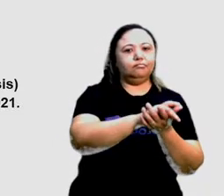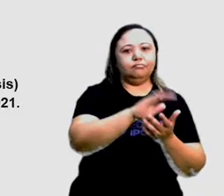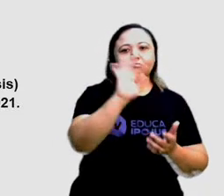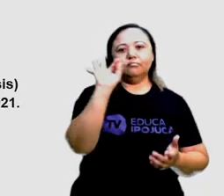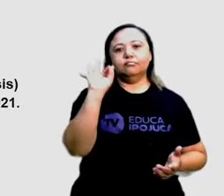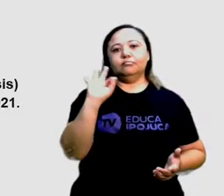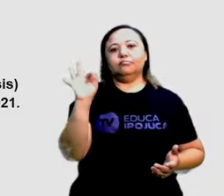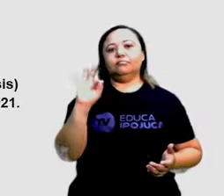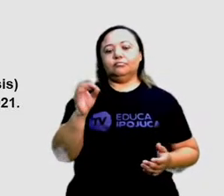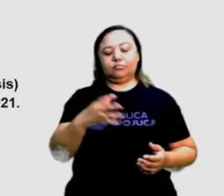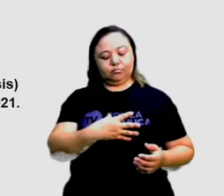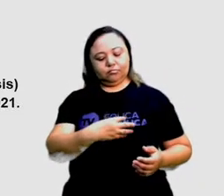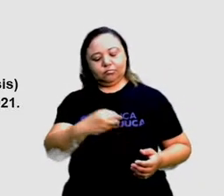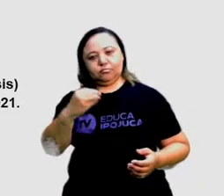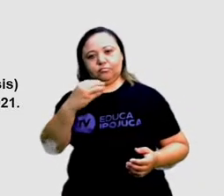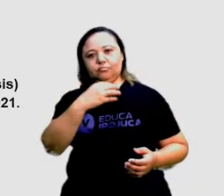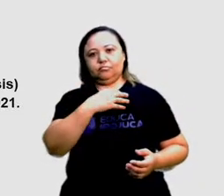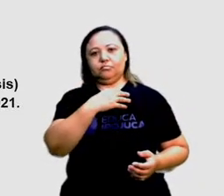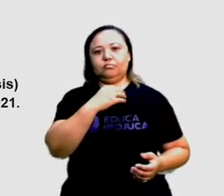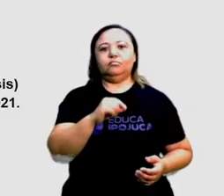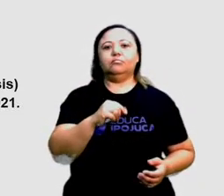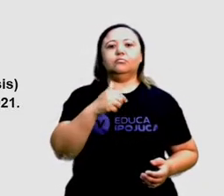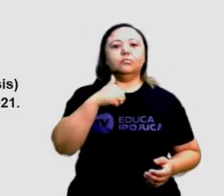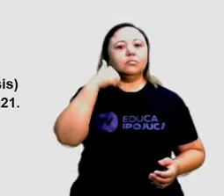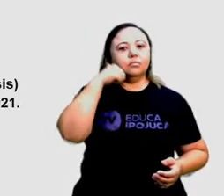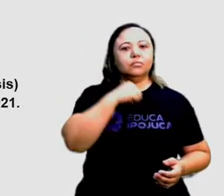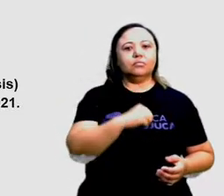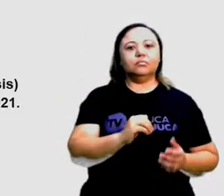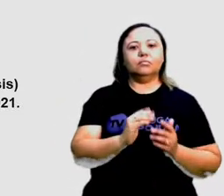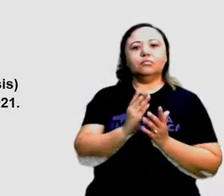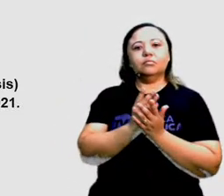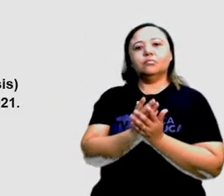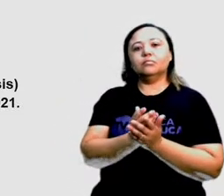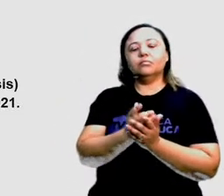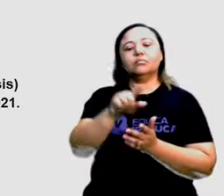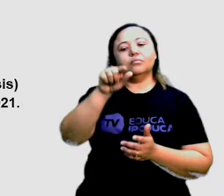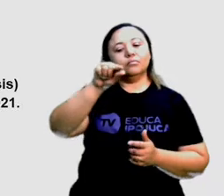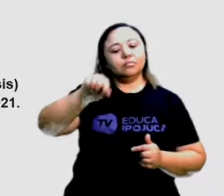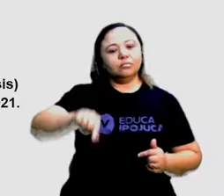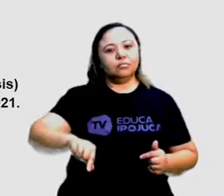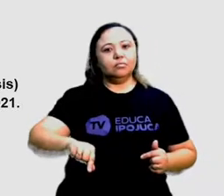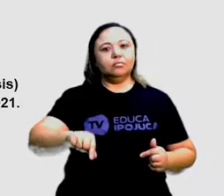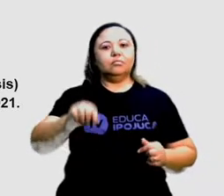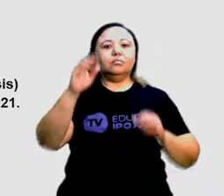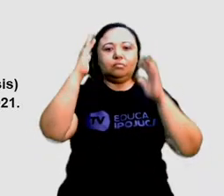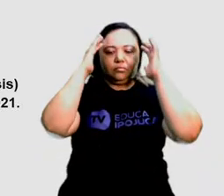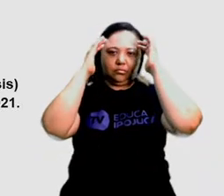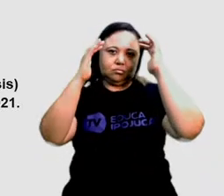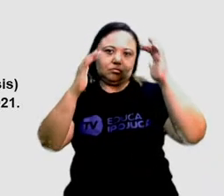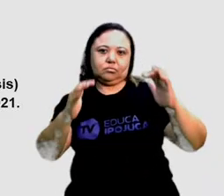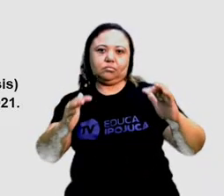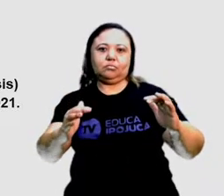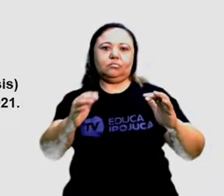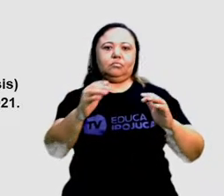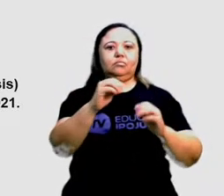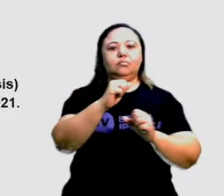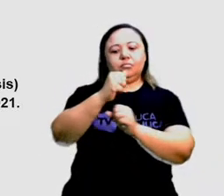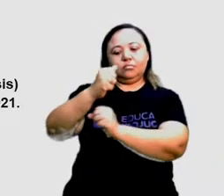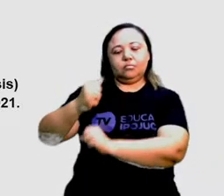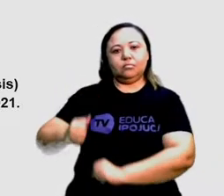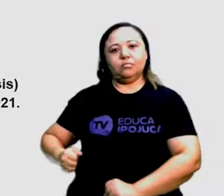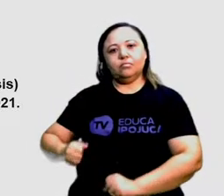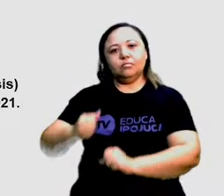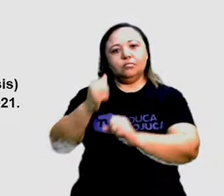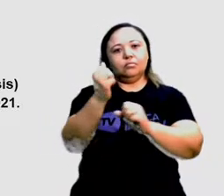pois vir um filho ou uma filha, bonita canoa. Antes assim, como obedece bem aos remos do